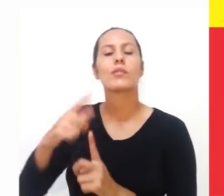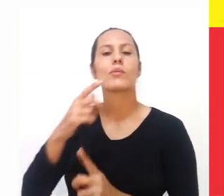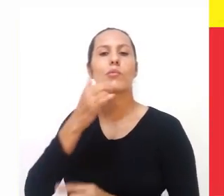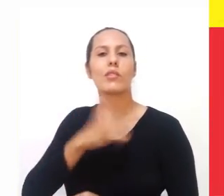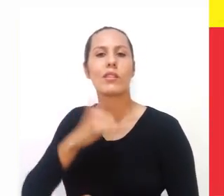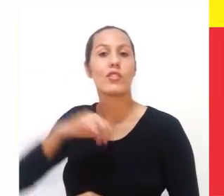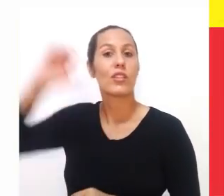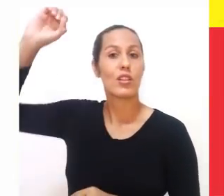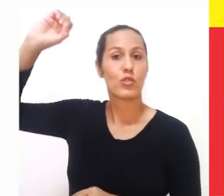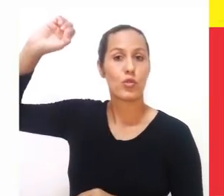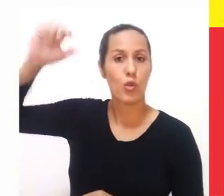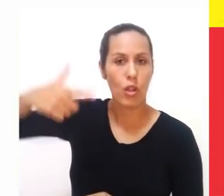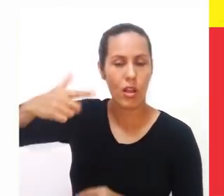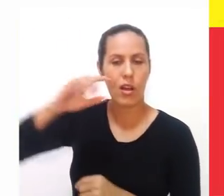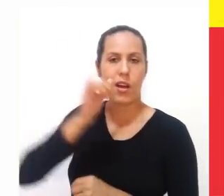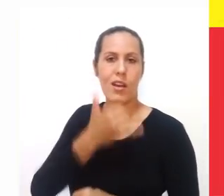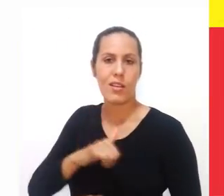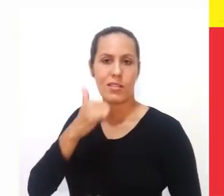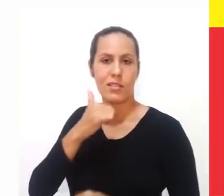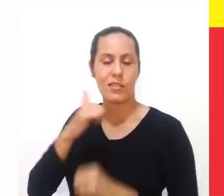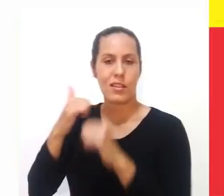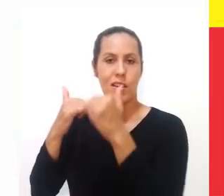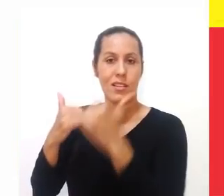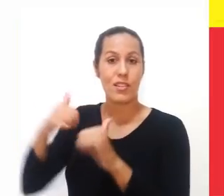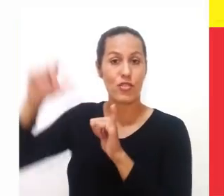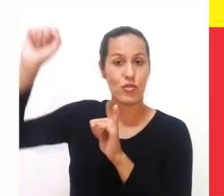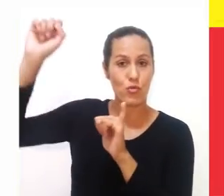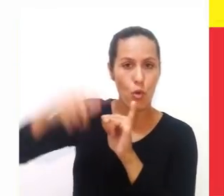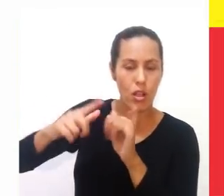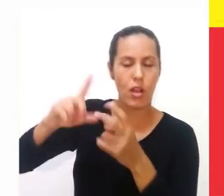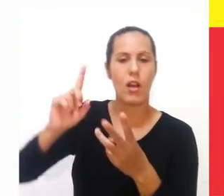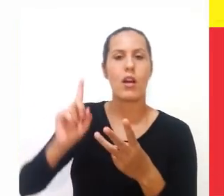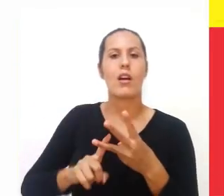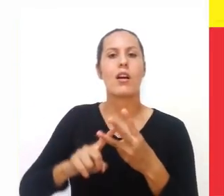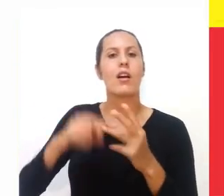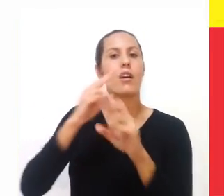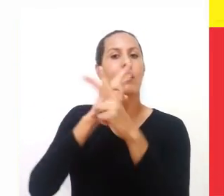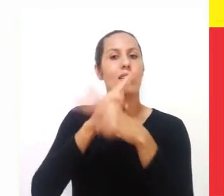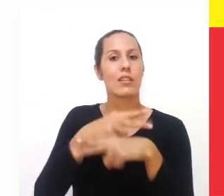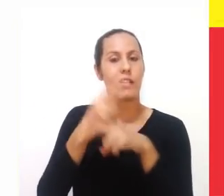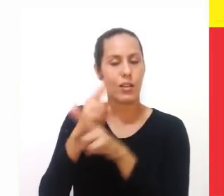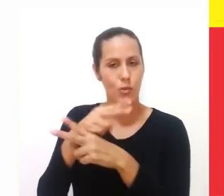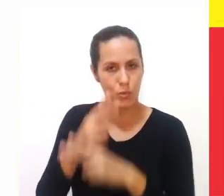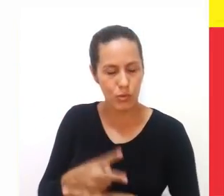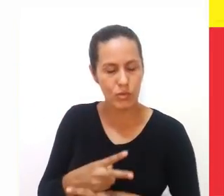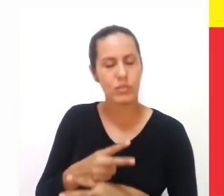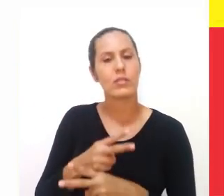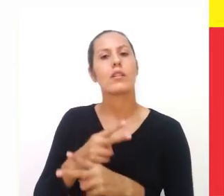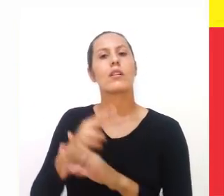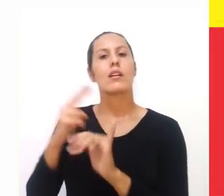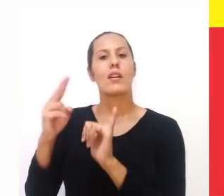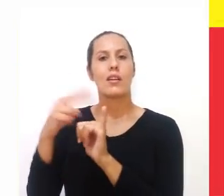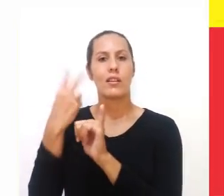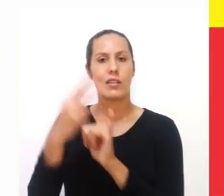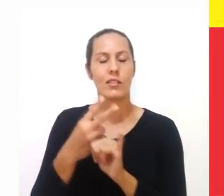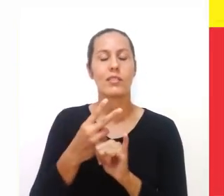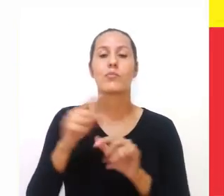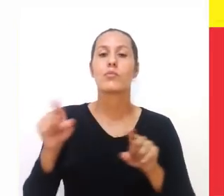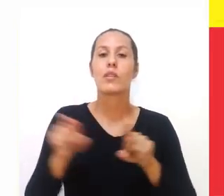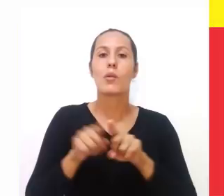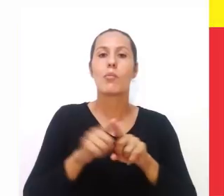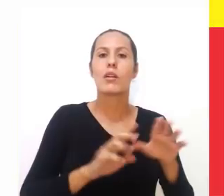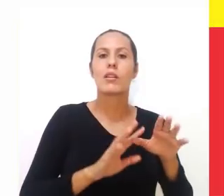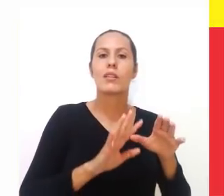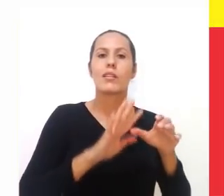de energia, que é a energia solar, e a energia eólica e a energia hidrelétrica, né, representada pela torre